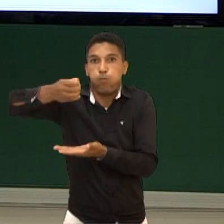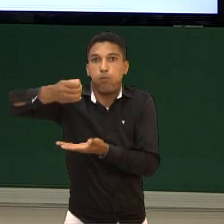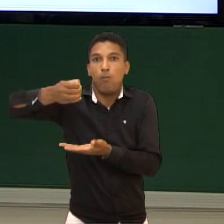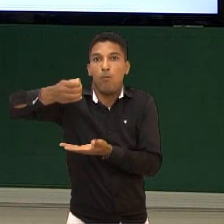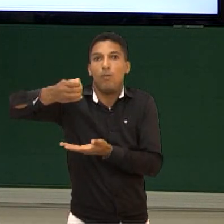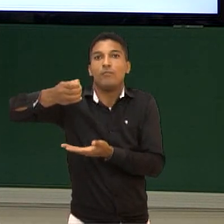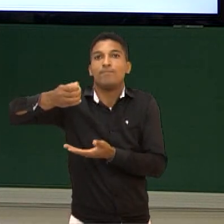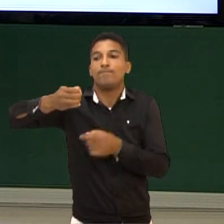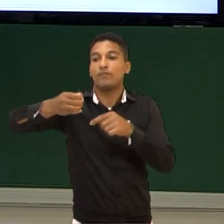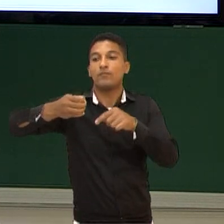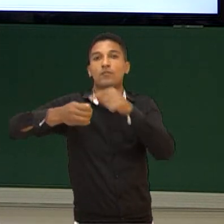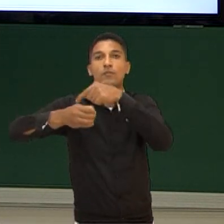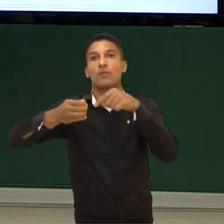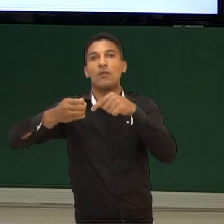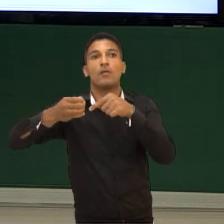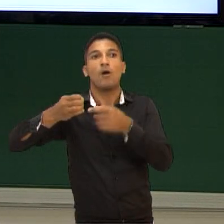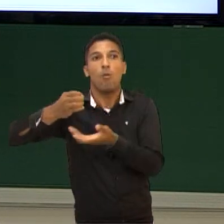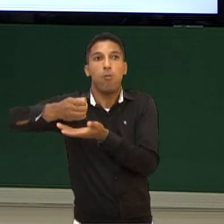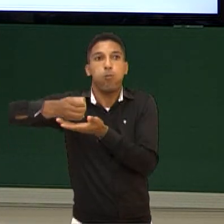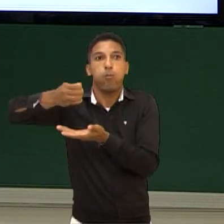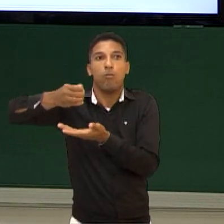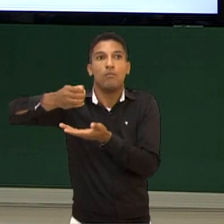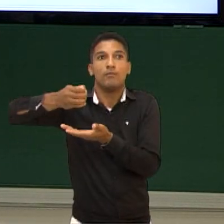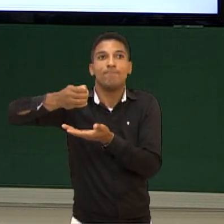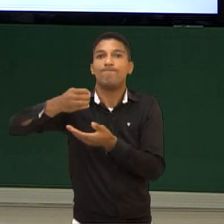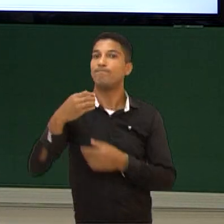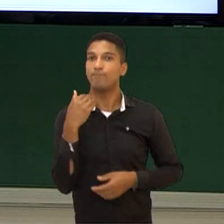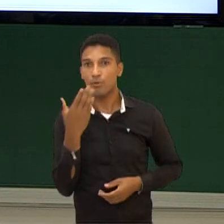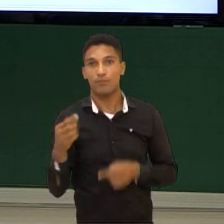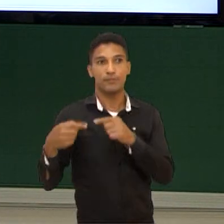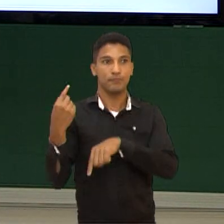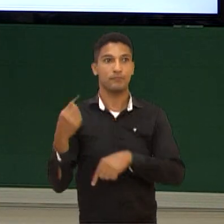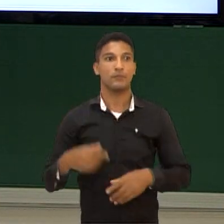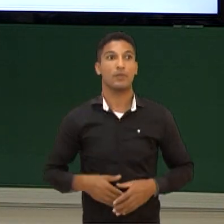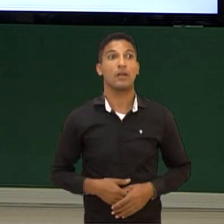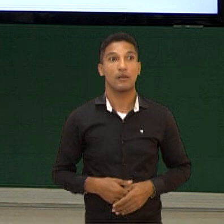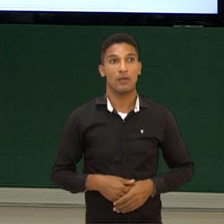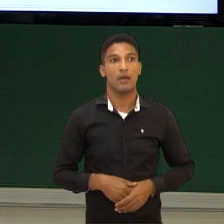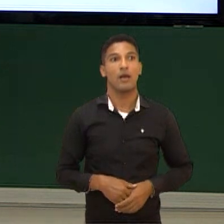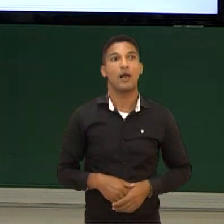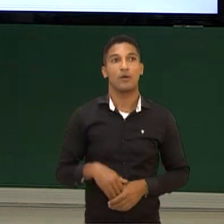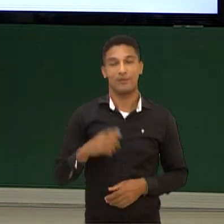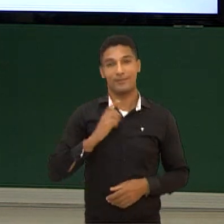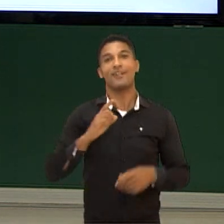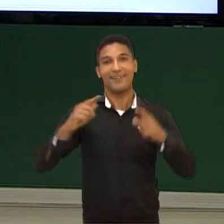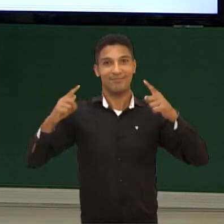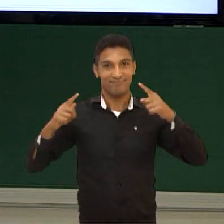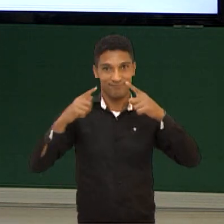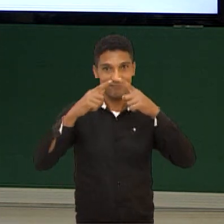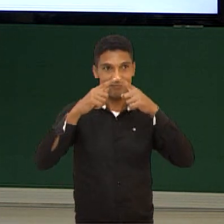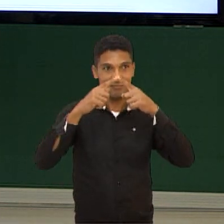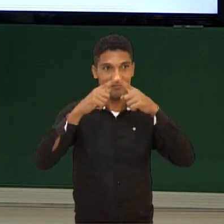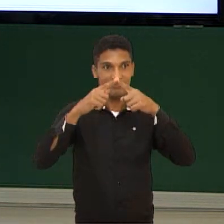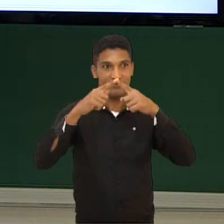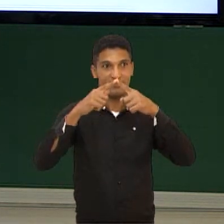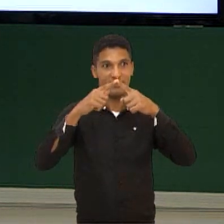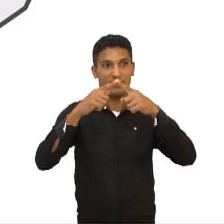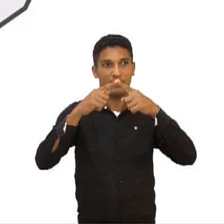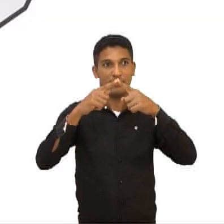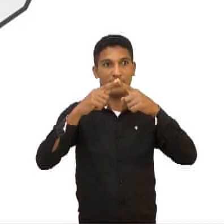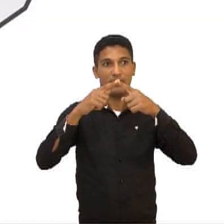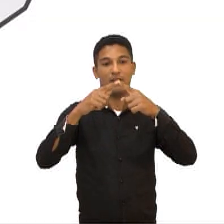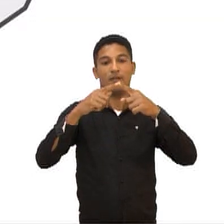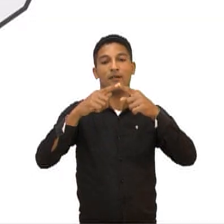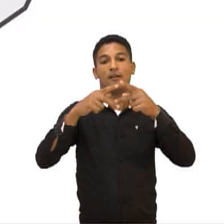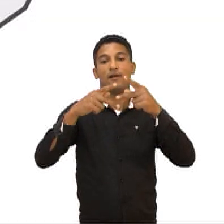temos todos os outros com linhas retas fechadas. Será que este